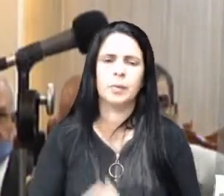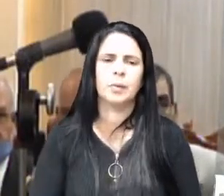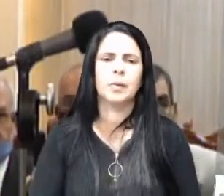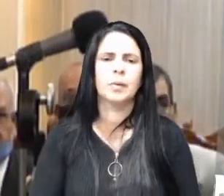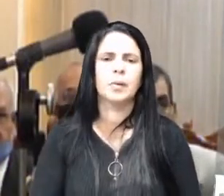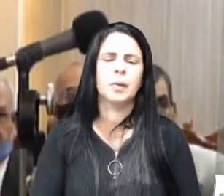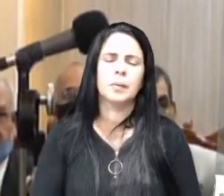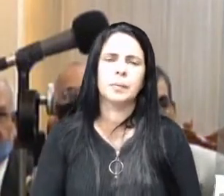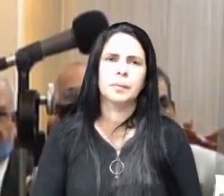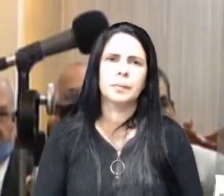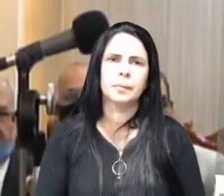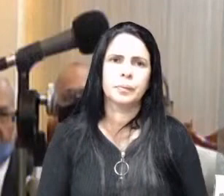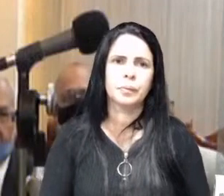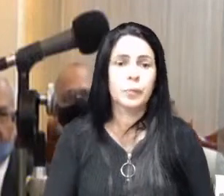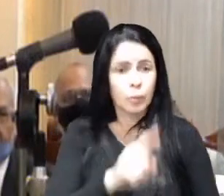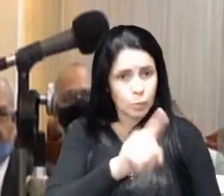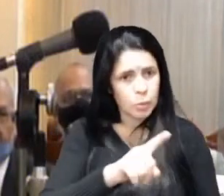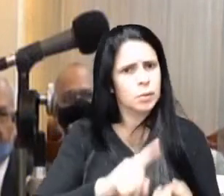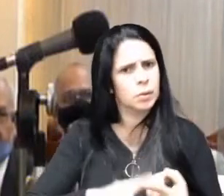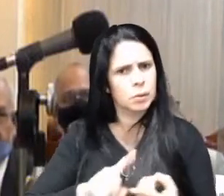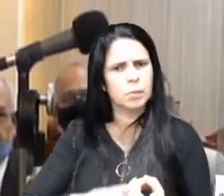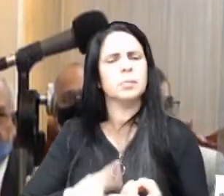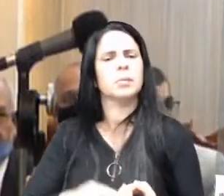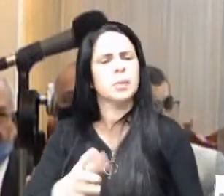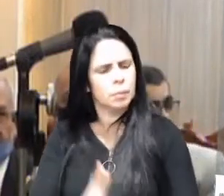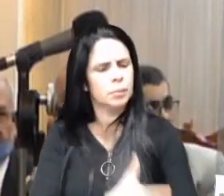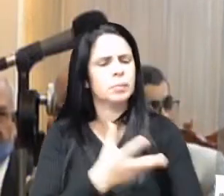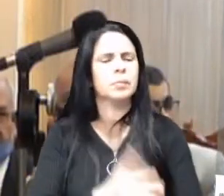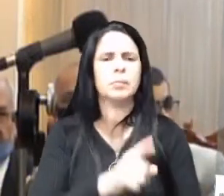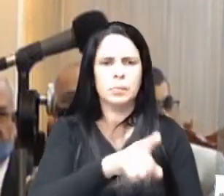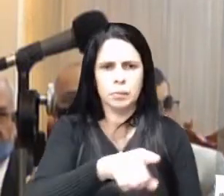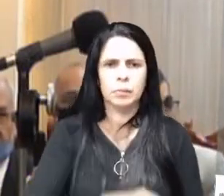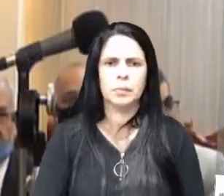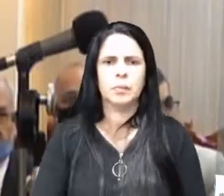igreja, sede vós também. O quê?